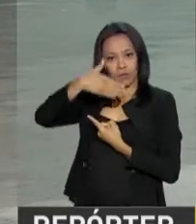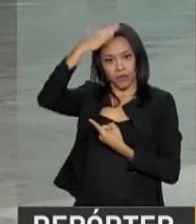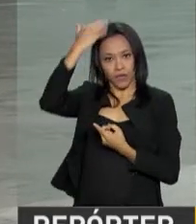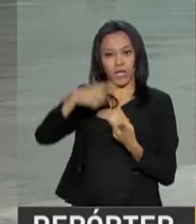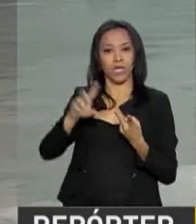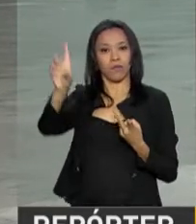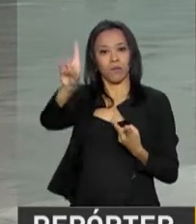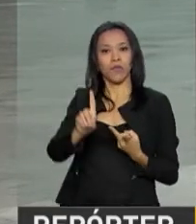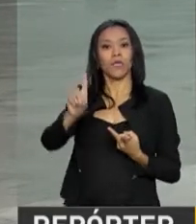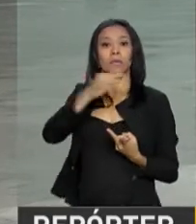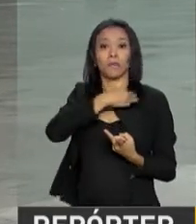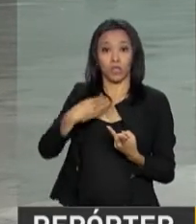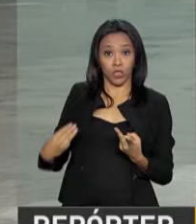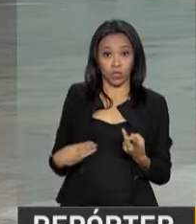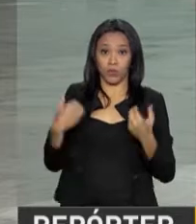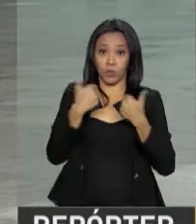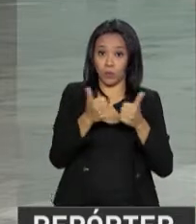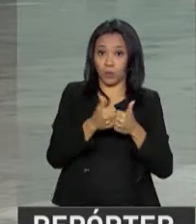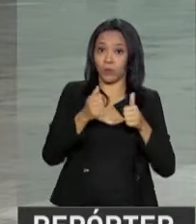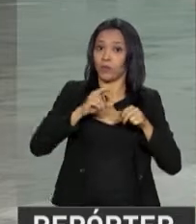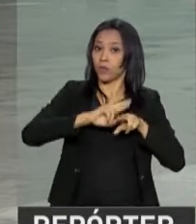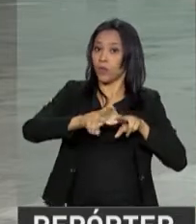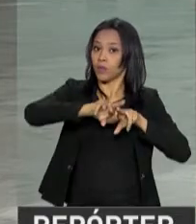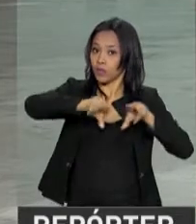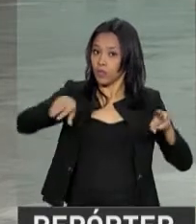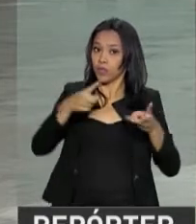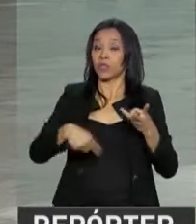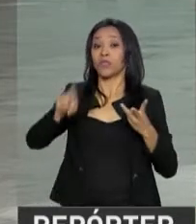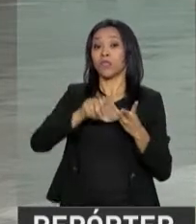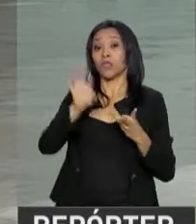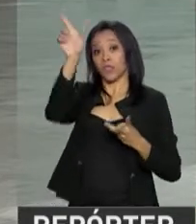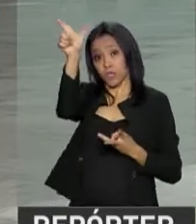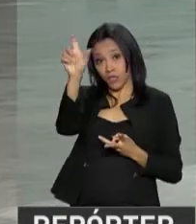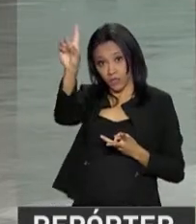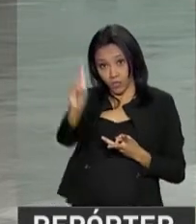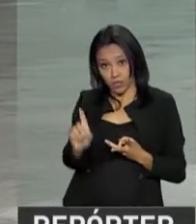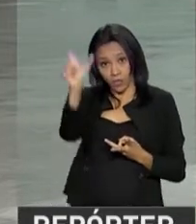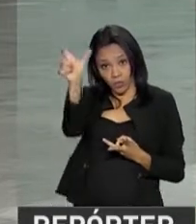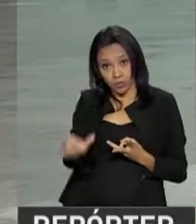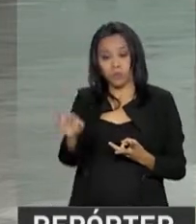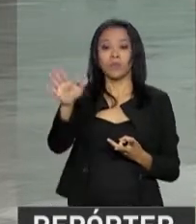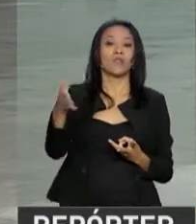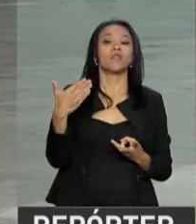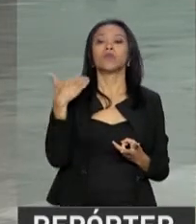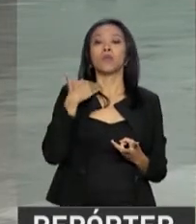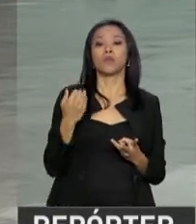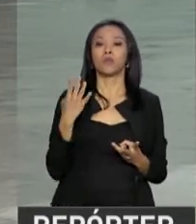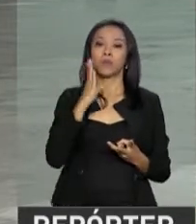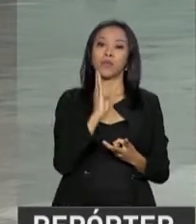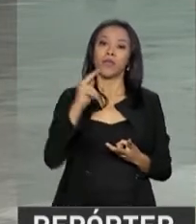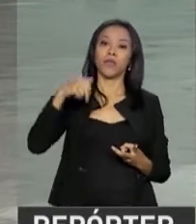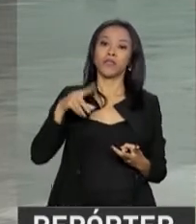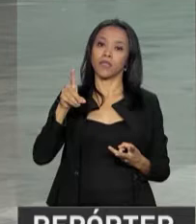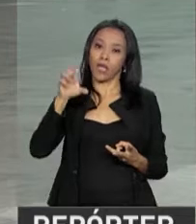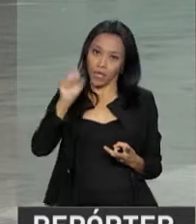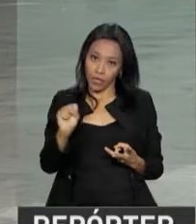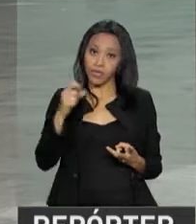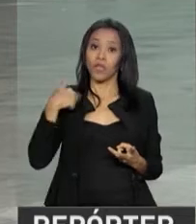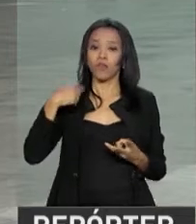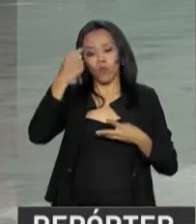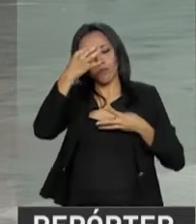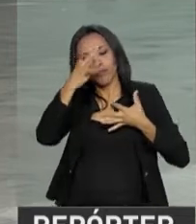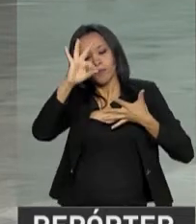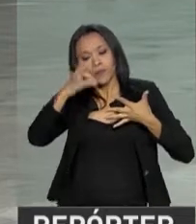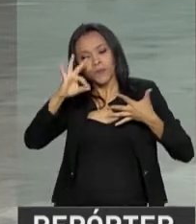ministro dos transportes walter casimiro e o presidente do bnds de oliveira foram definidos pontos importantes